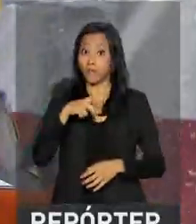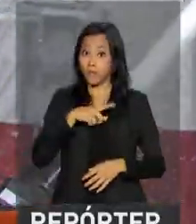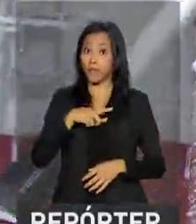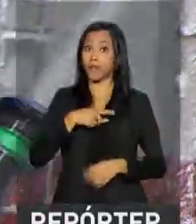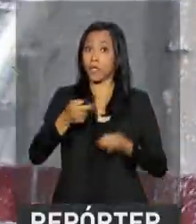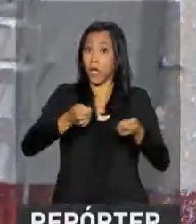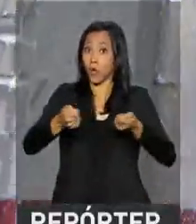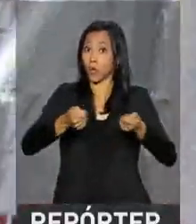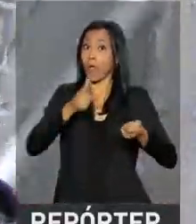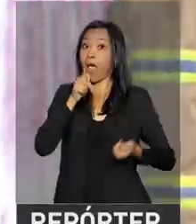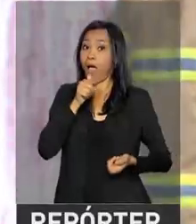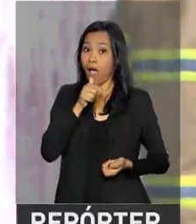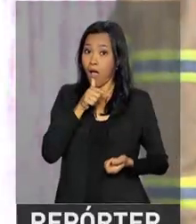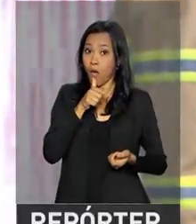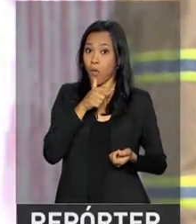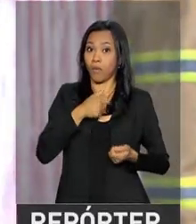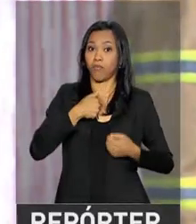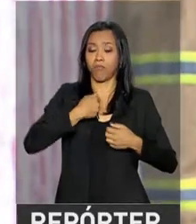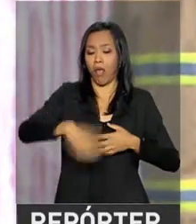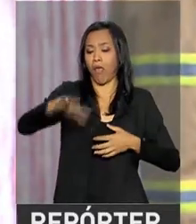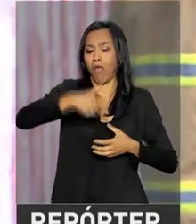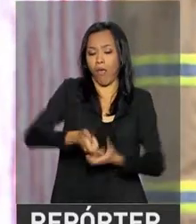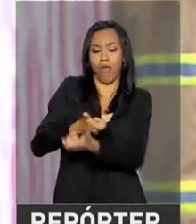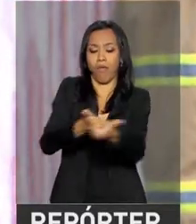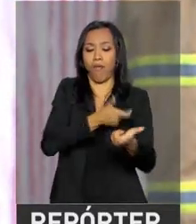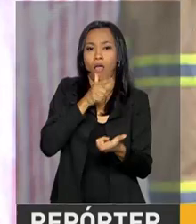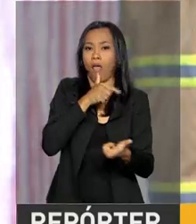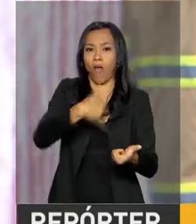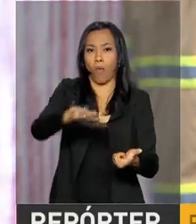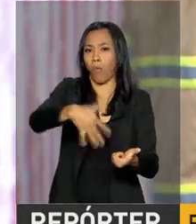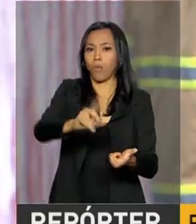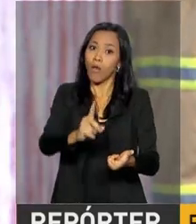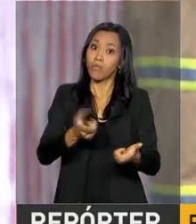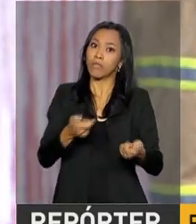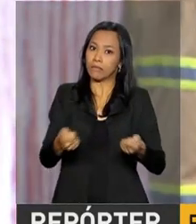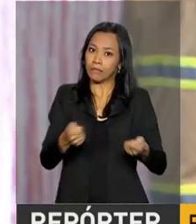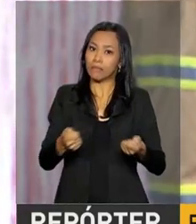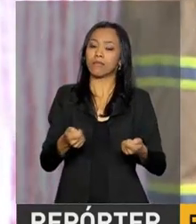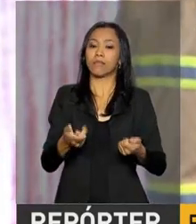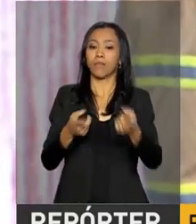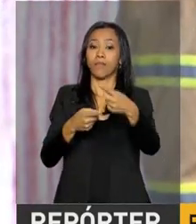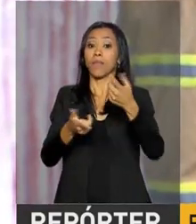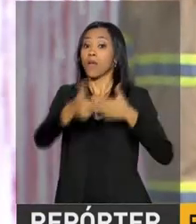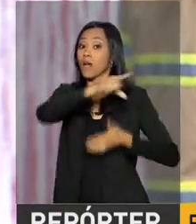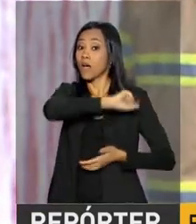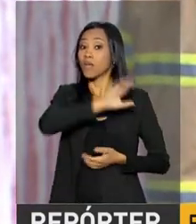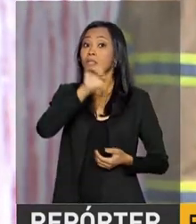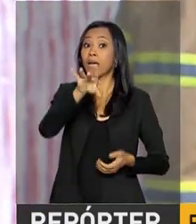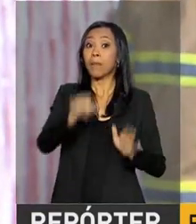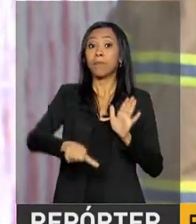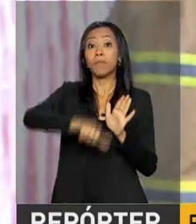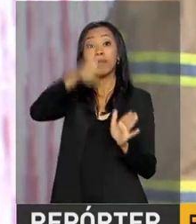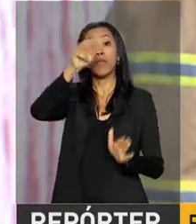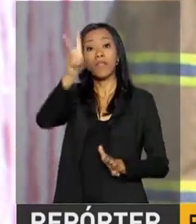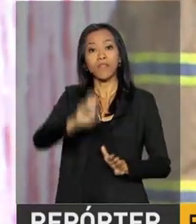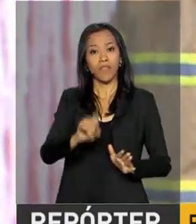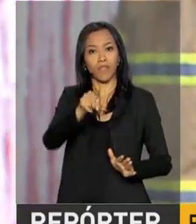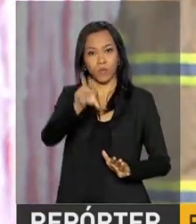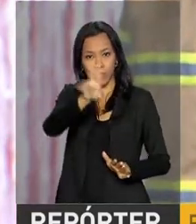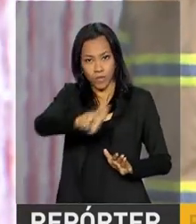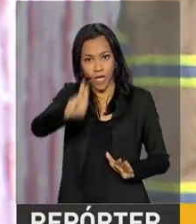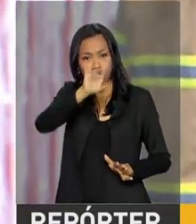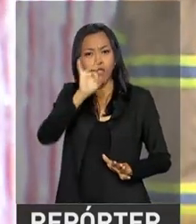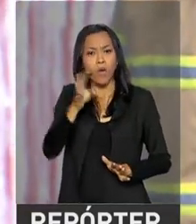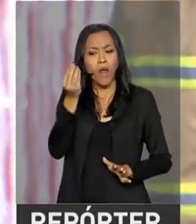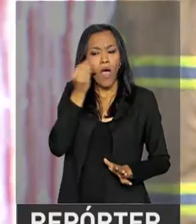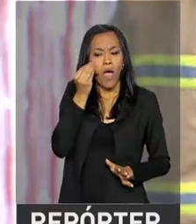6 vezes a quantidade de água. Há 12 anos, a espuma era apenas um piloto na tentativa de aprimorar a técnica de combate